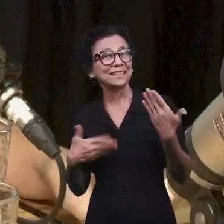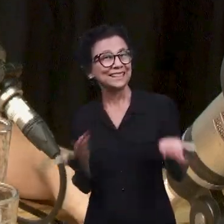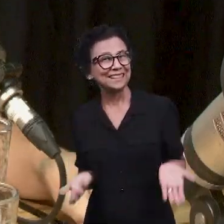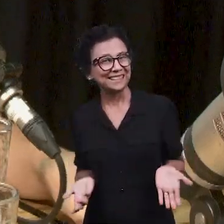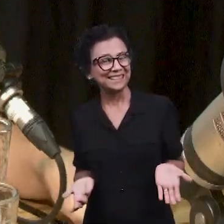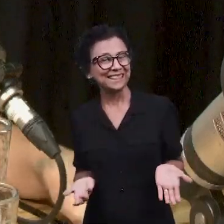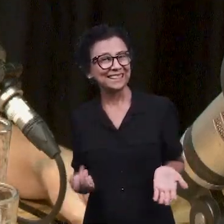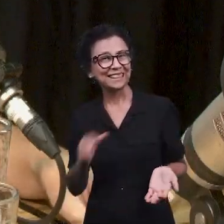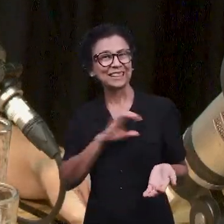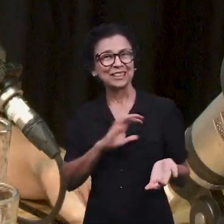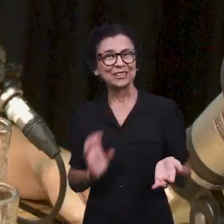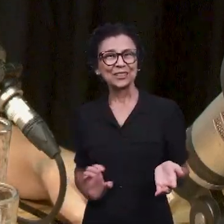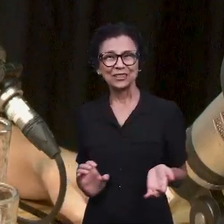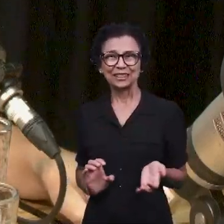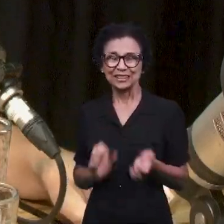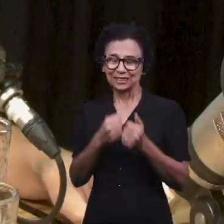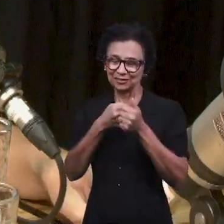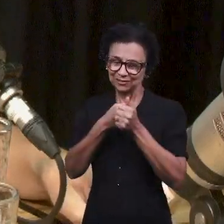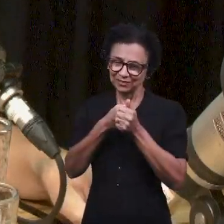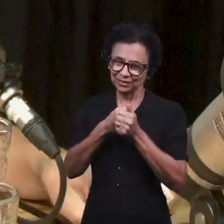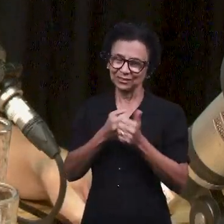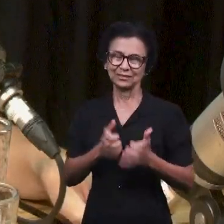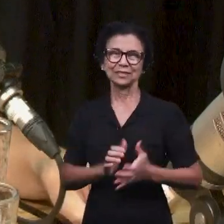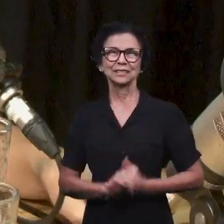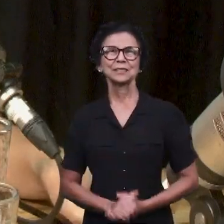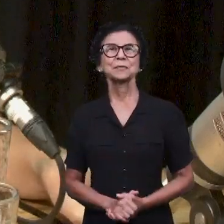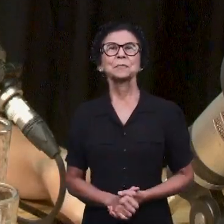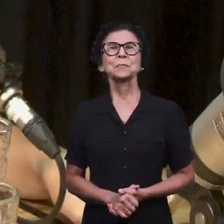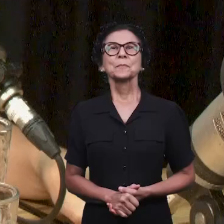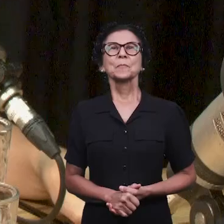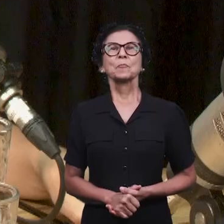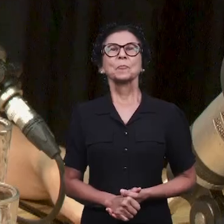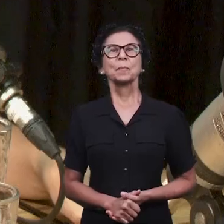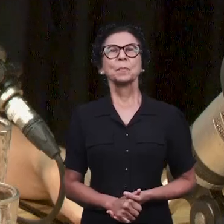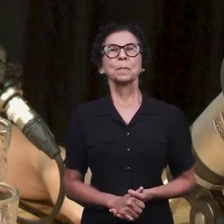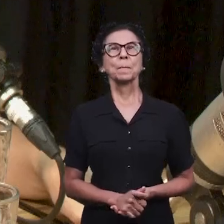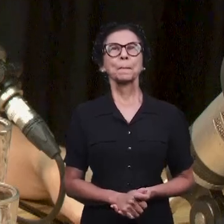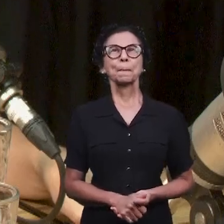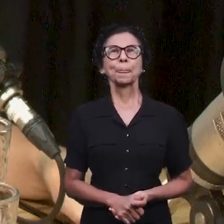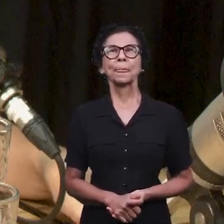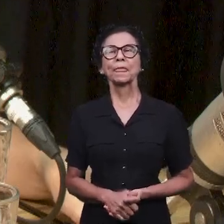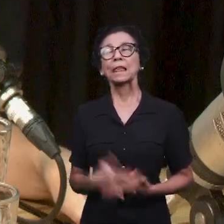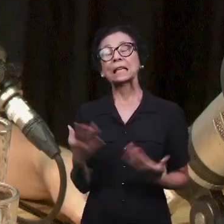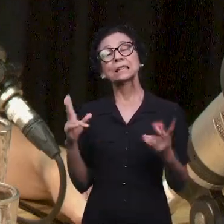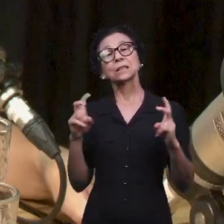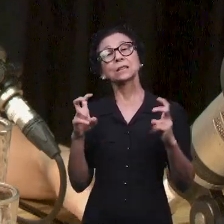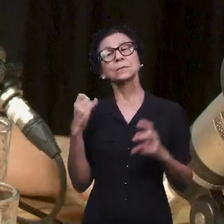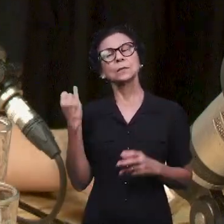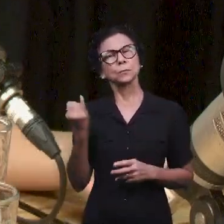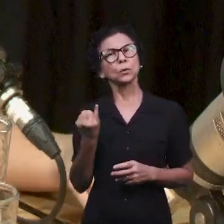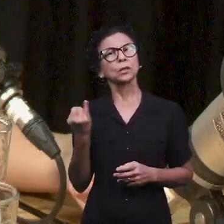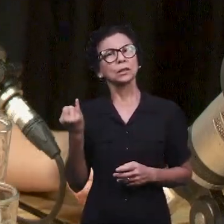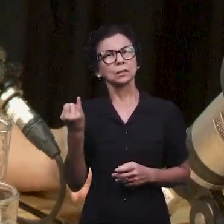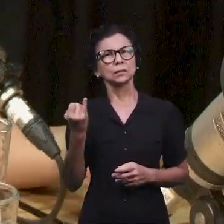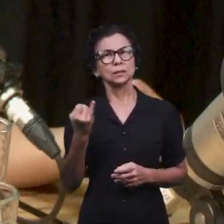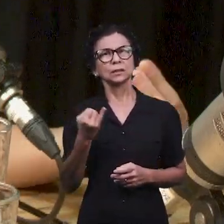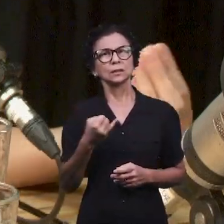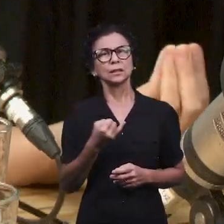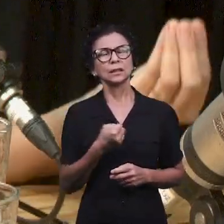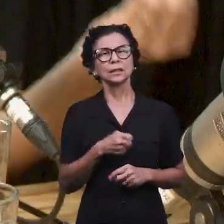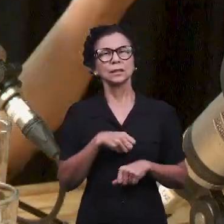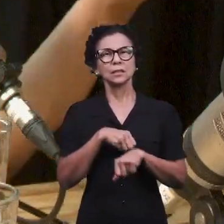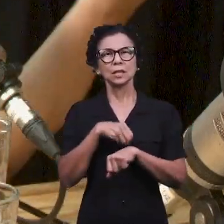no barco, né? Verdade. Então, eu acho que esses temas que a gente vem trazendo são muito importantes, que a gente liga